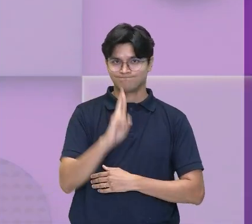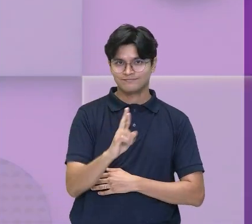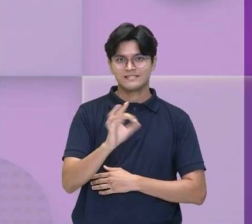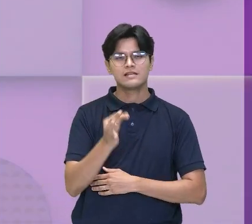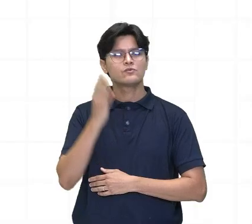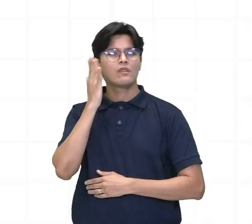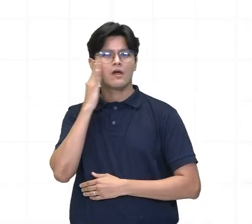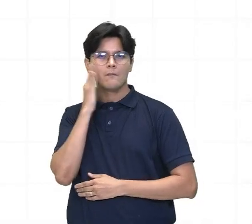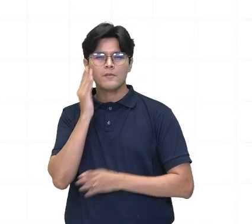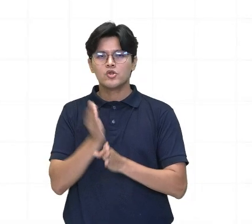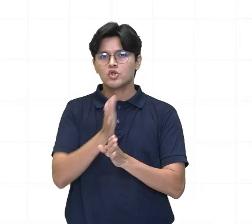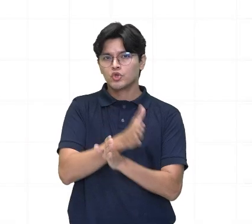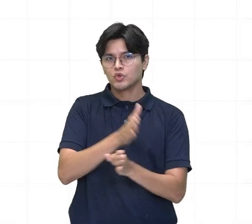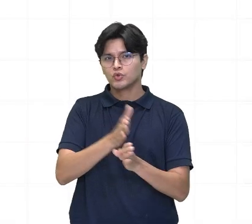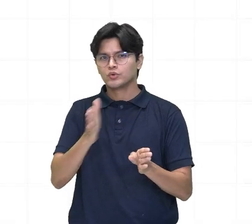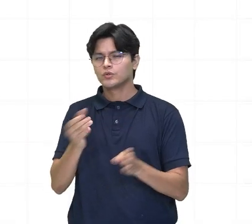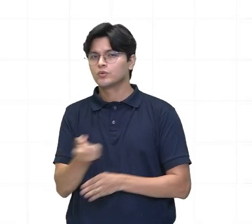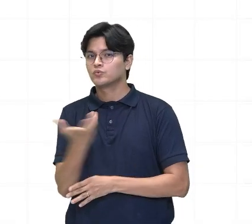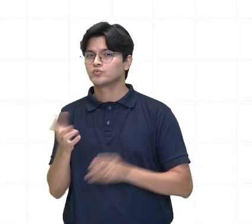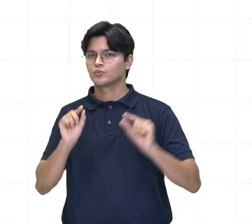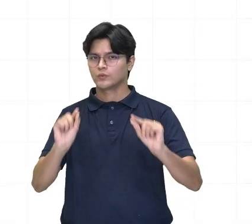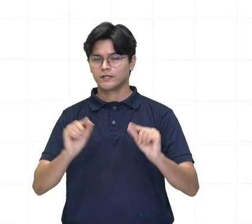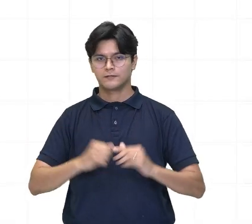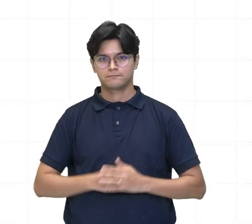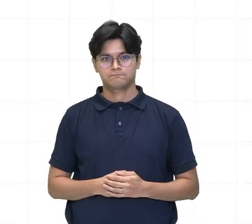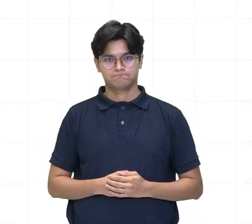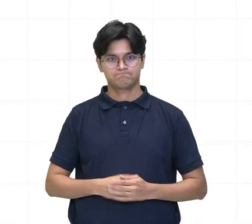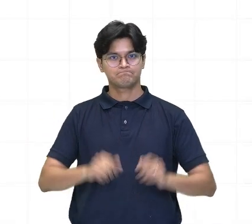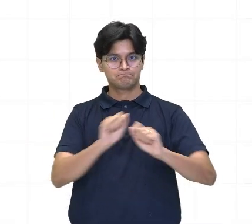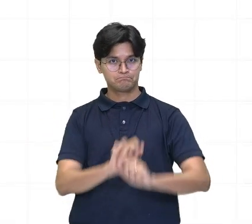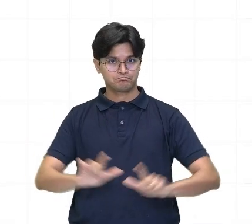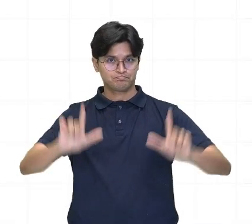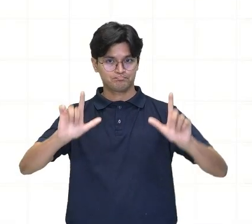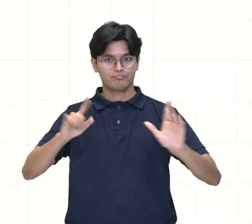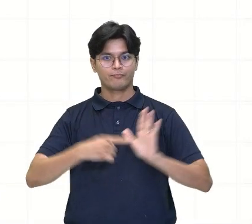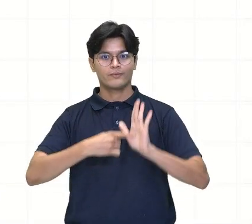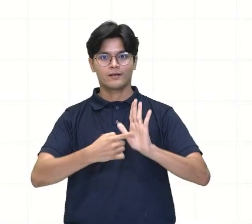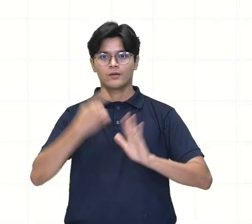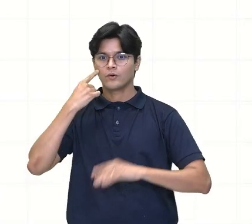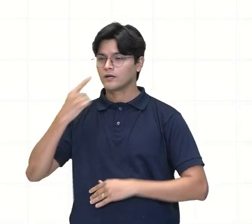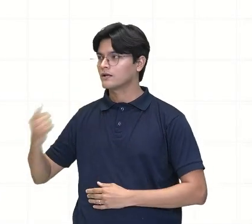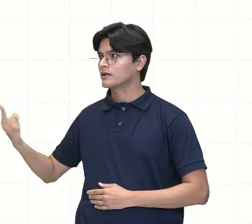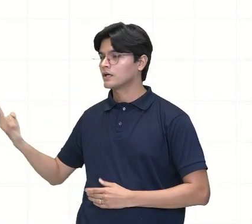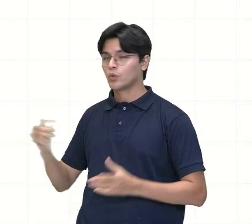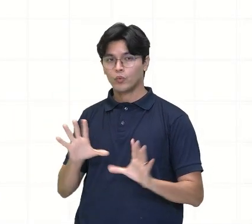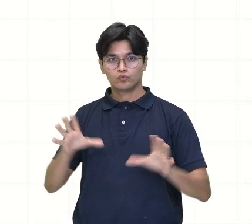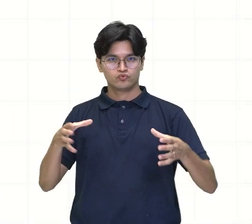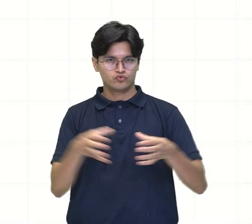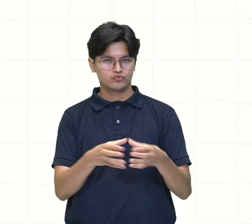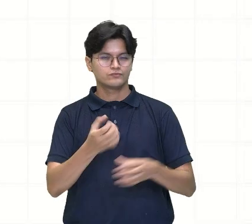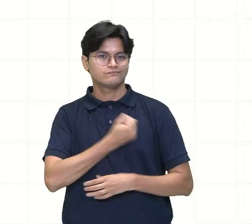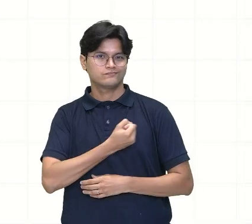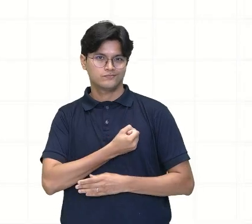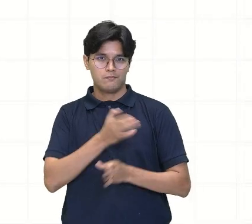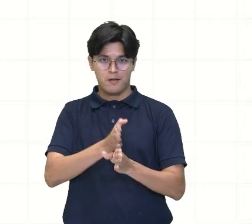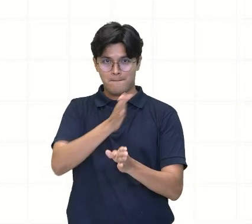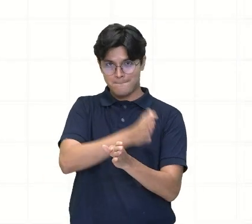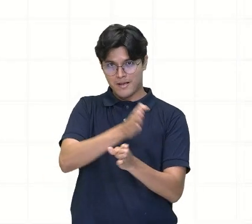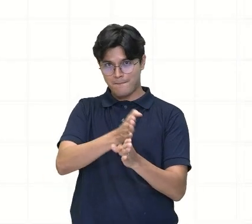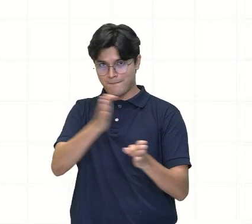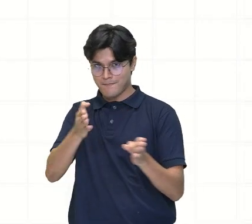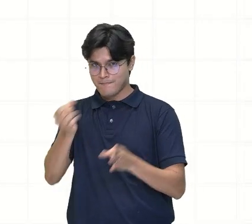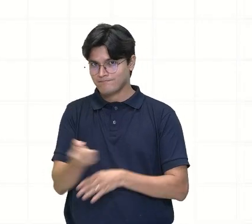inteiros. Então, nós temos aqui na nossa cartela o conjunto dos números inteiros, que é representado pela letra